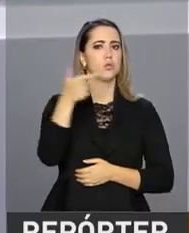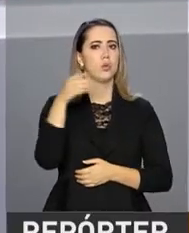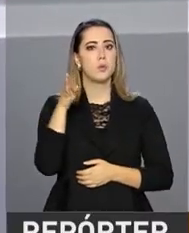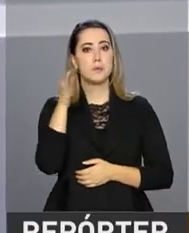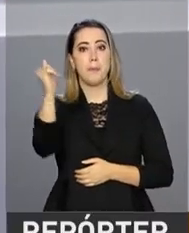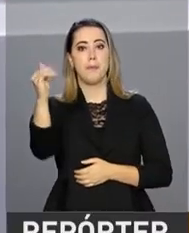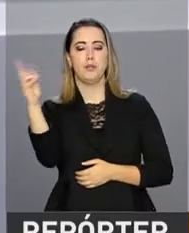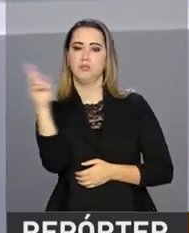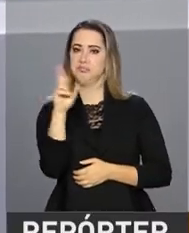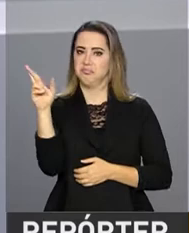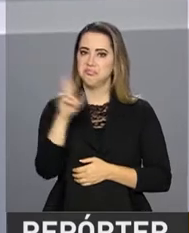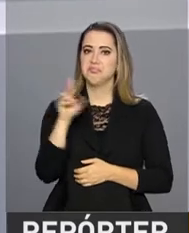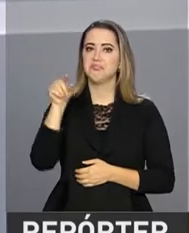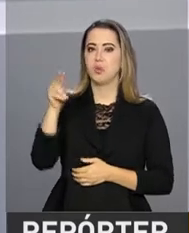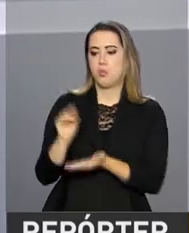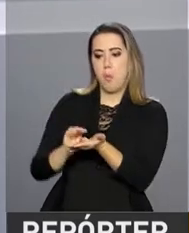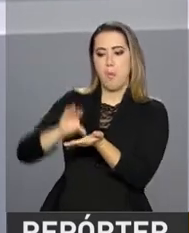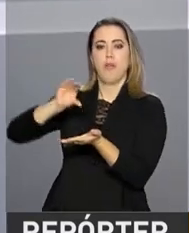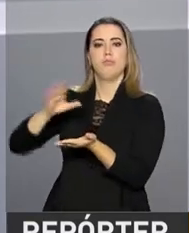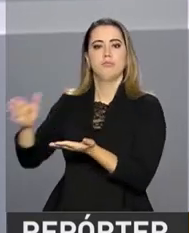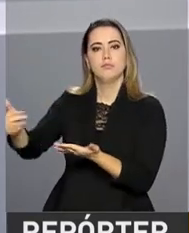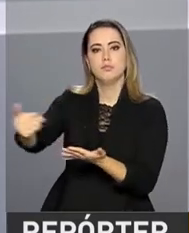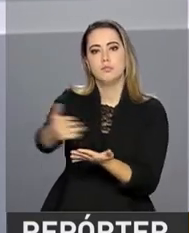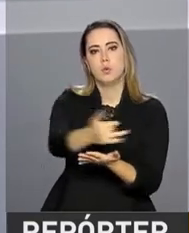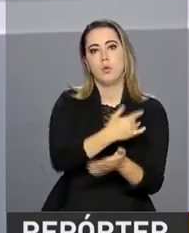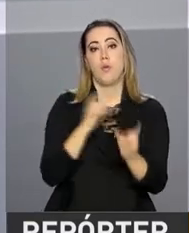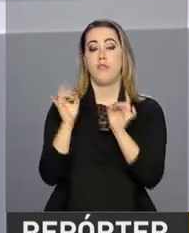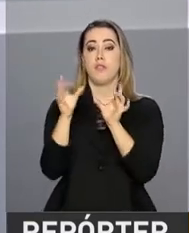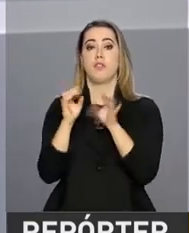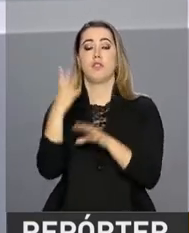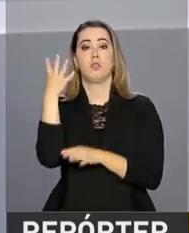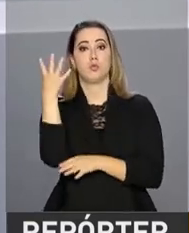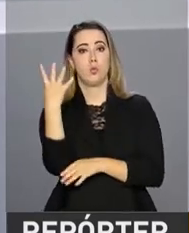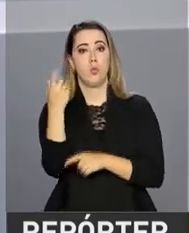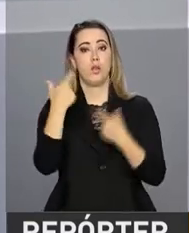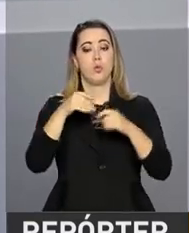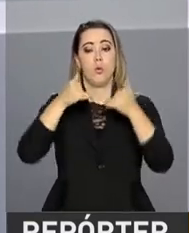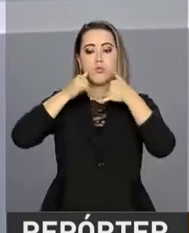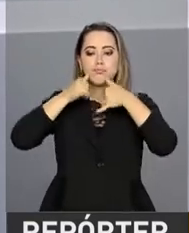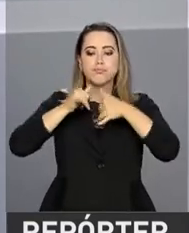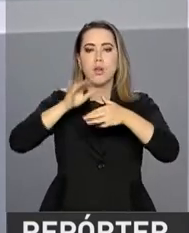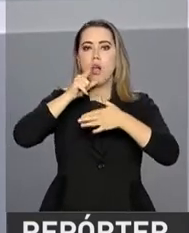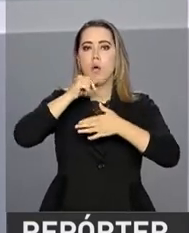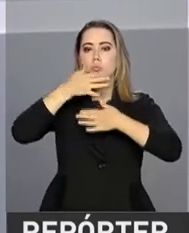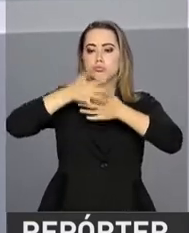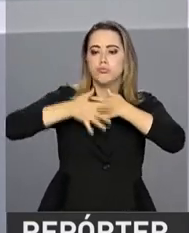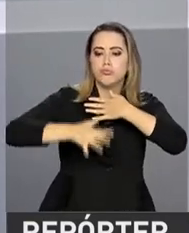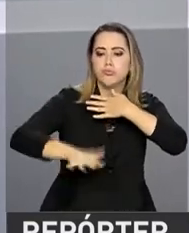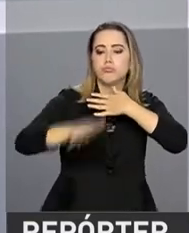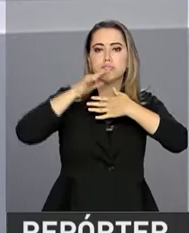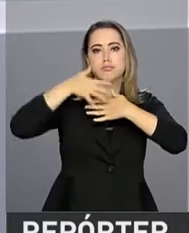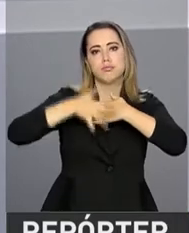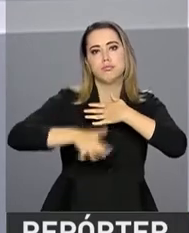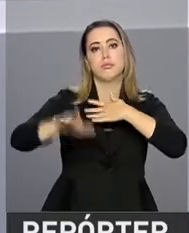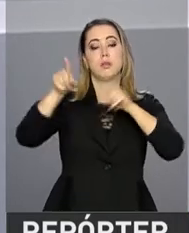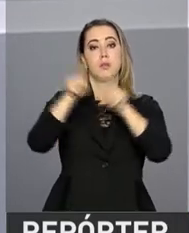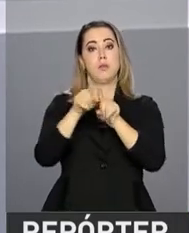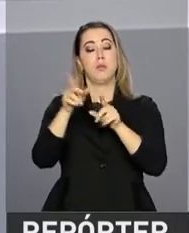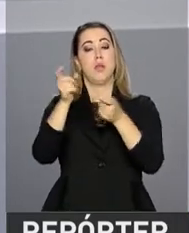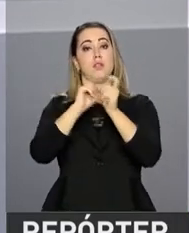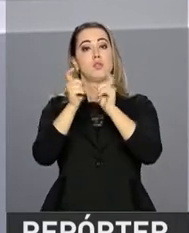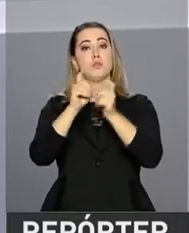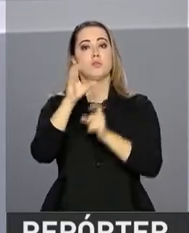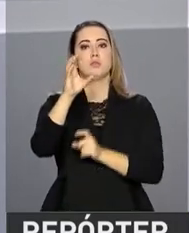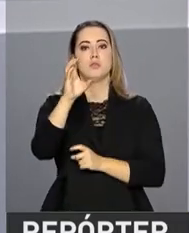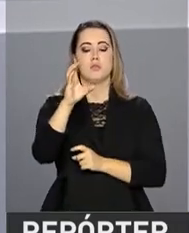de reais esse foi o valor arrecadado com o leilão de quatro usinas hidrelétricas administradas pela cemig o valor superou a